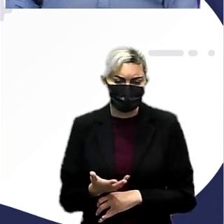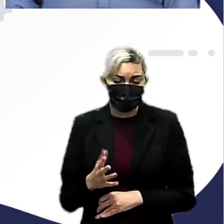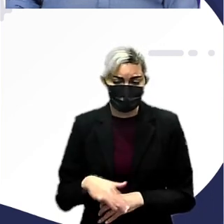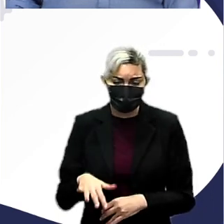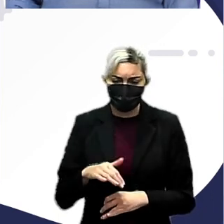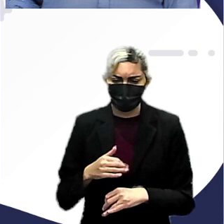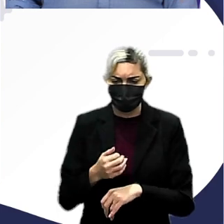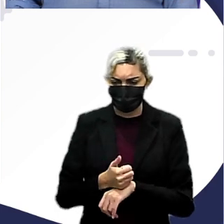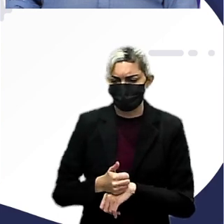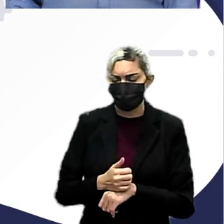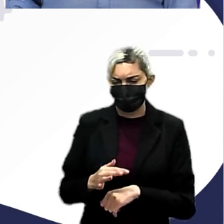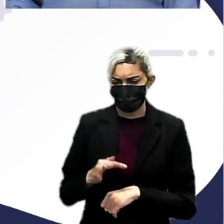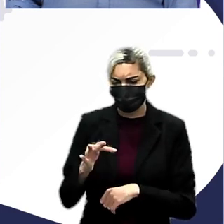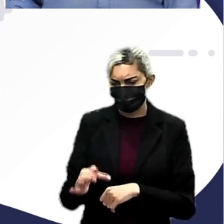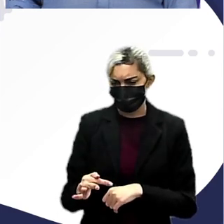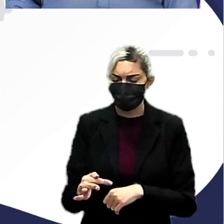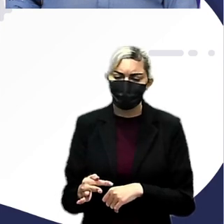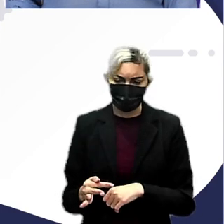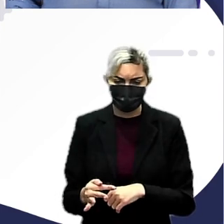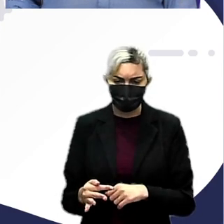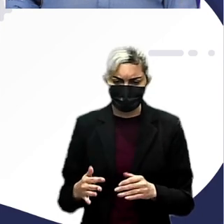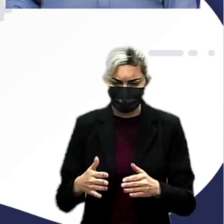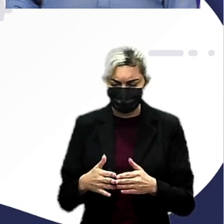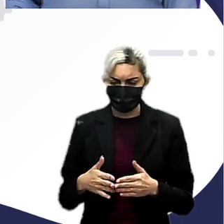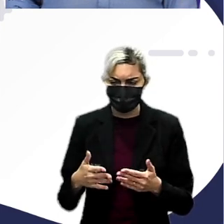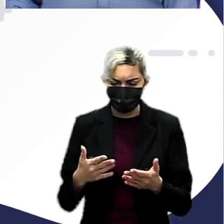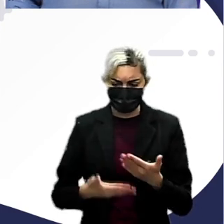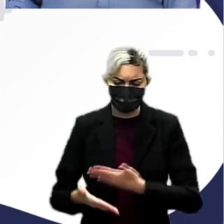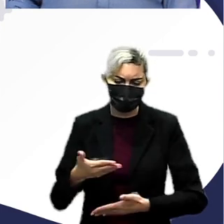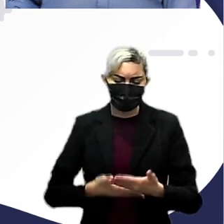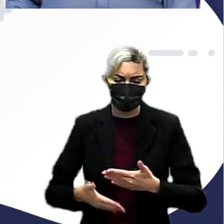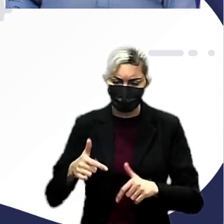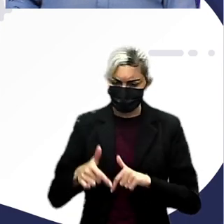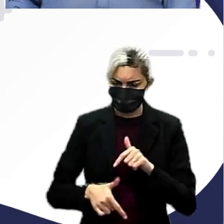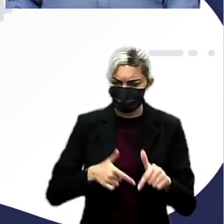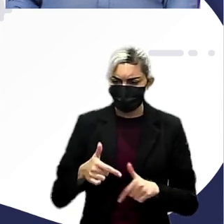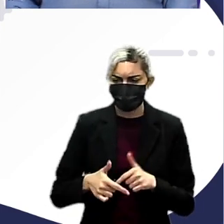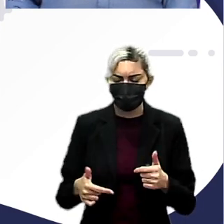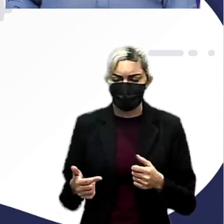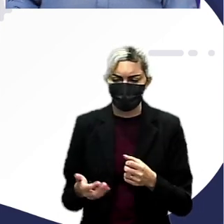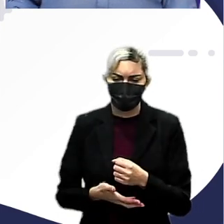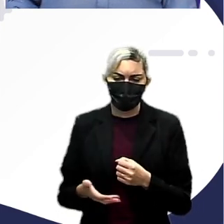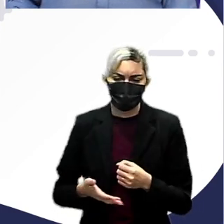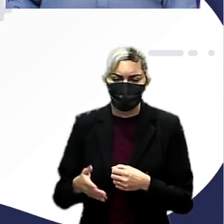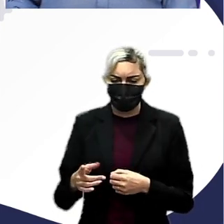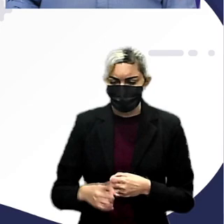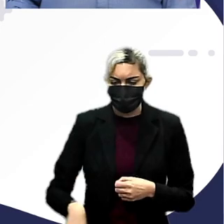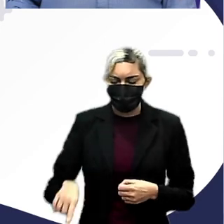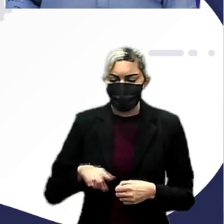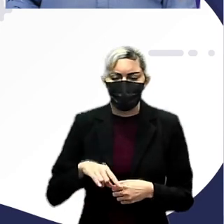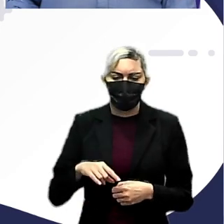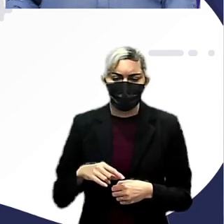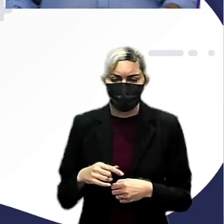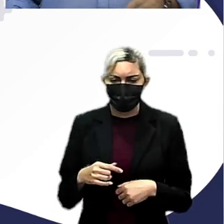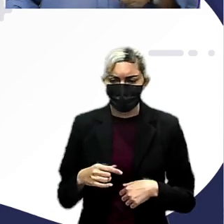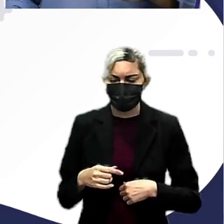profissionais do futuro, né? Essas relações, elas trabalham basicamente com